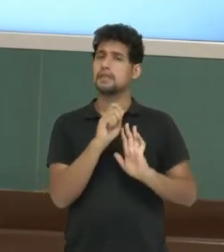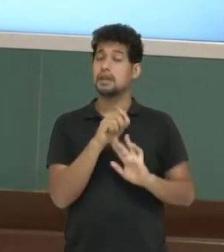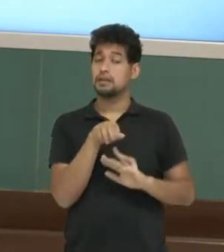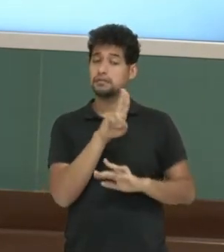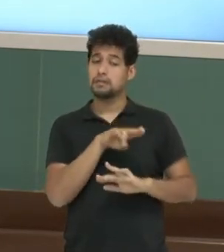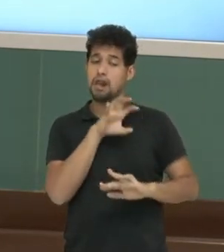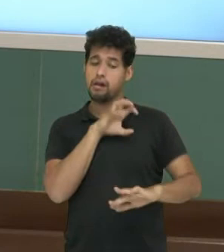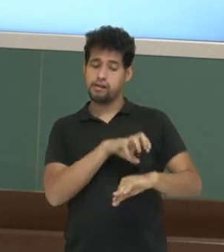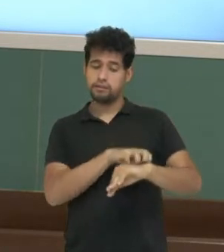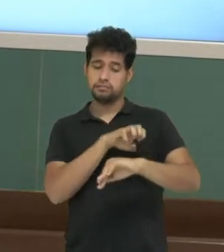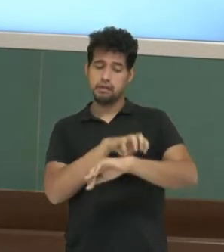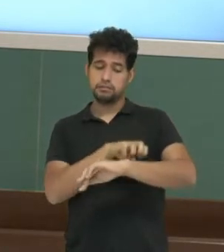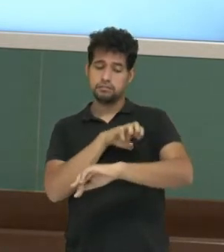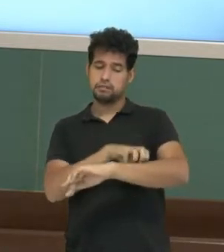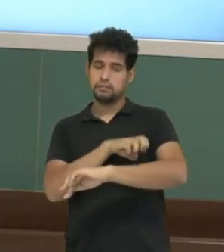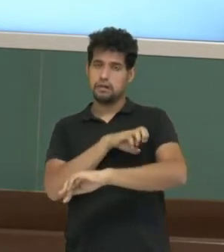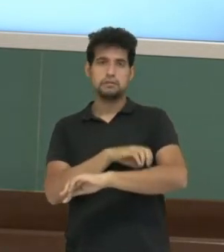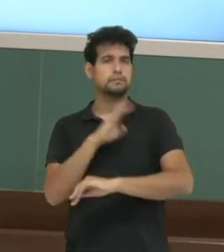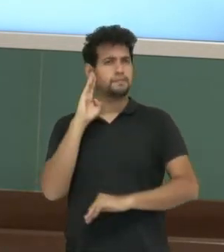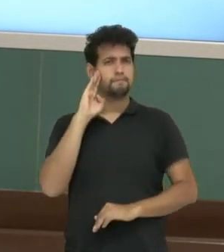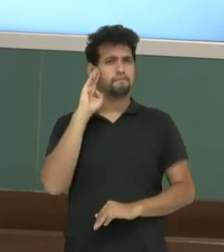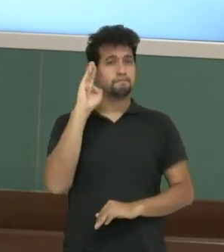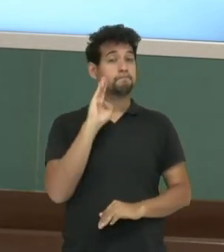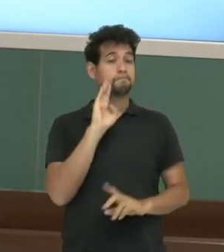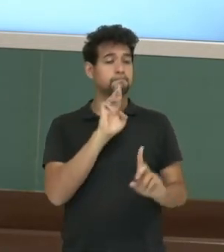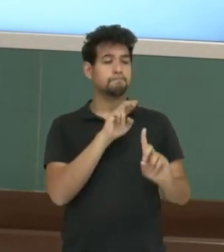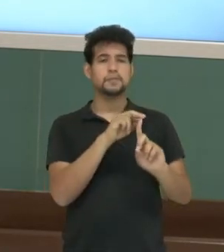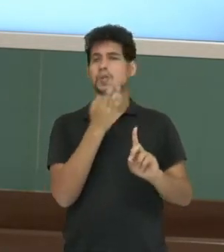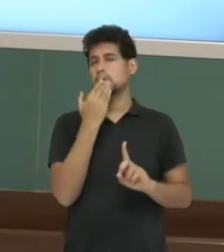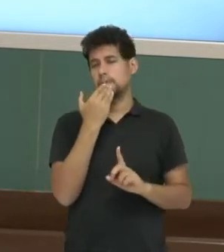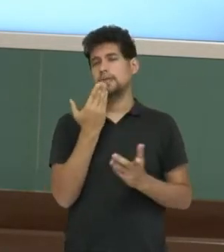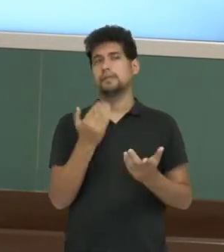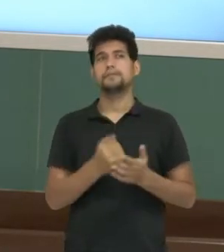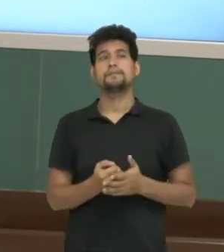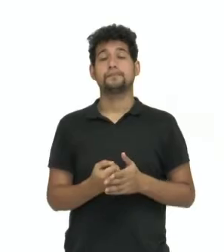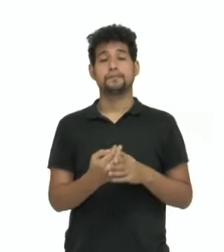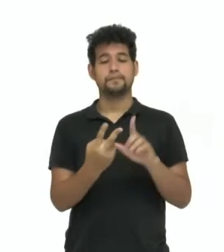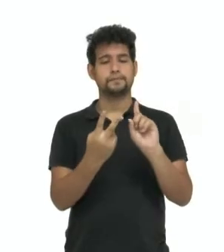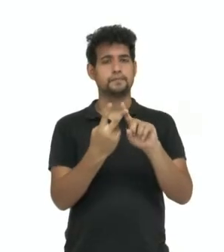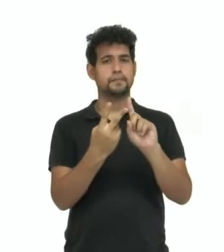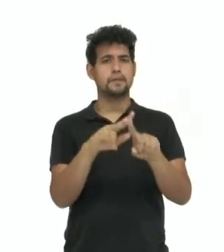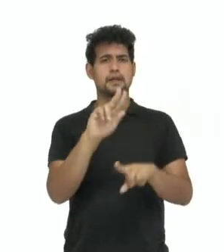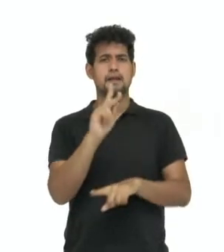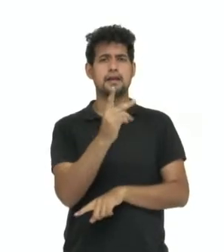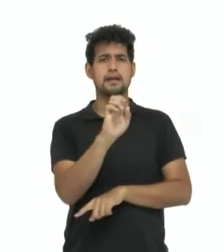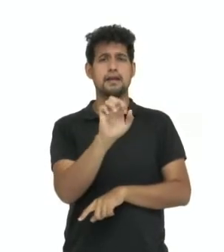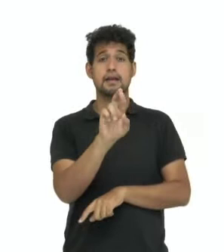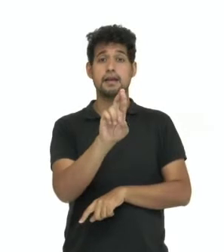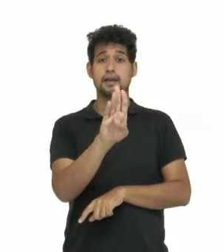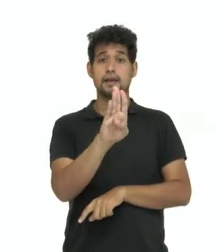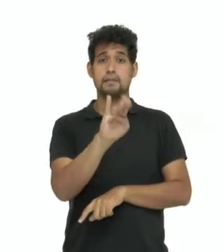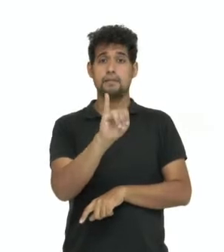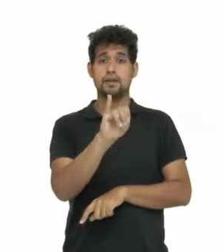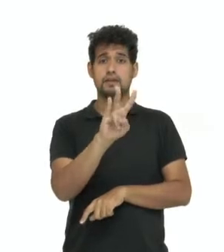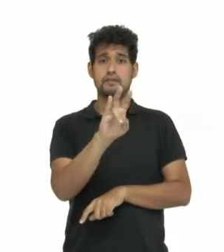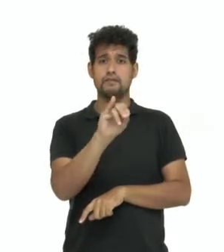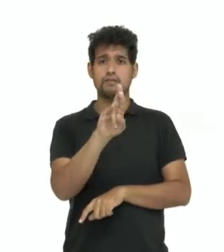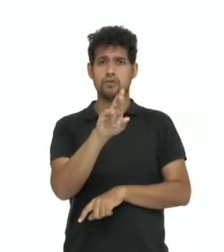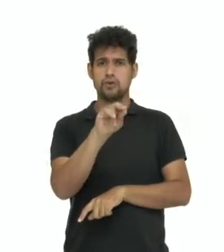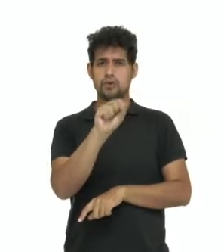a carne ali como seu principal referencial na alimentação. E os herbívoros? São aqueles que se alimentam